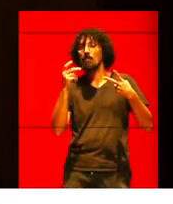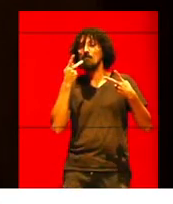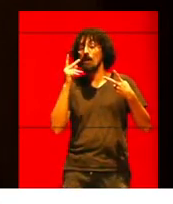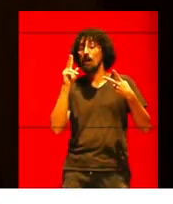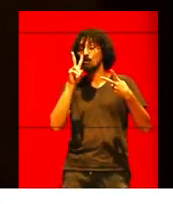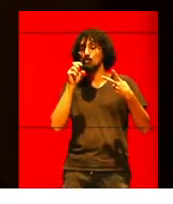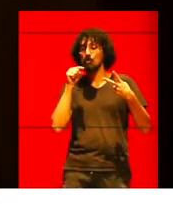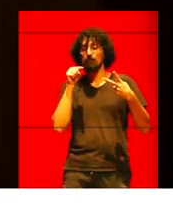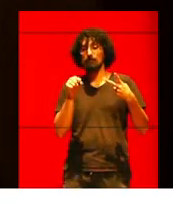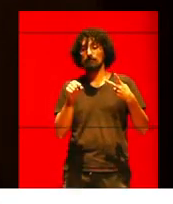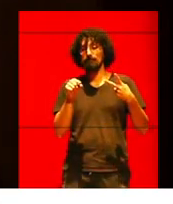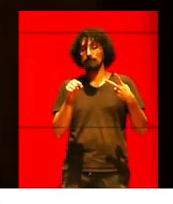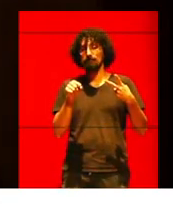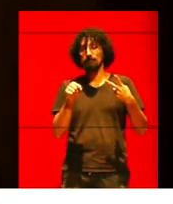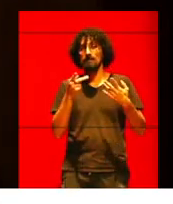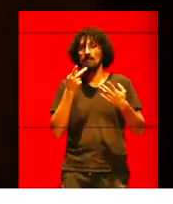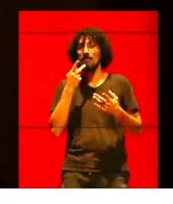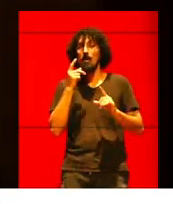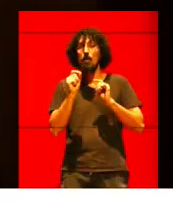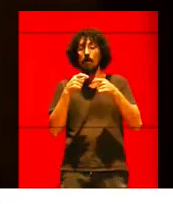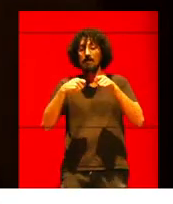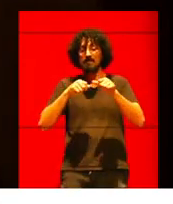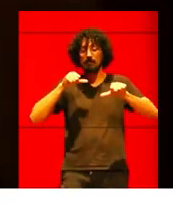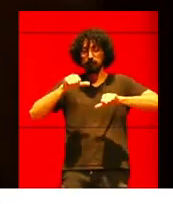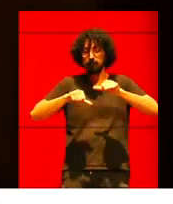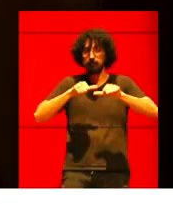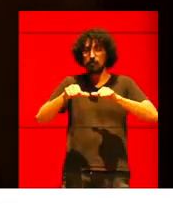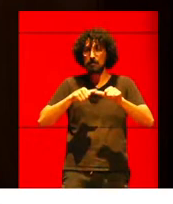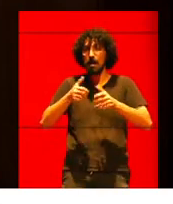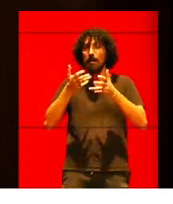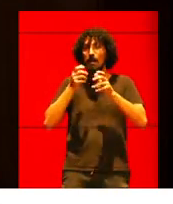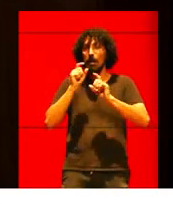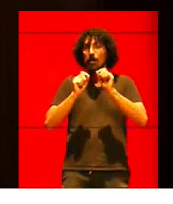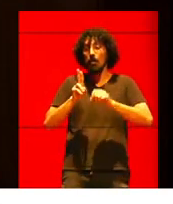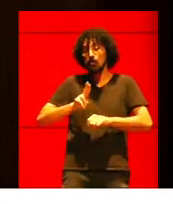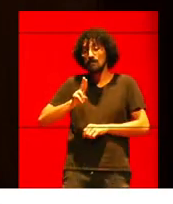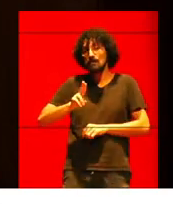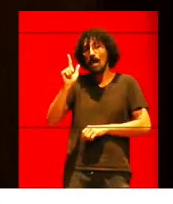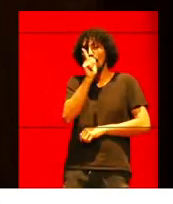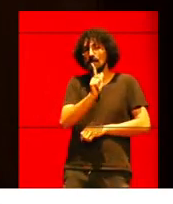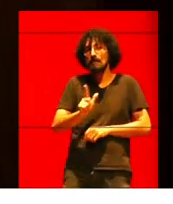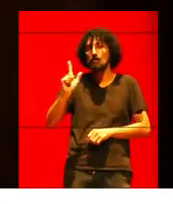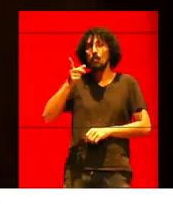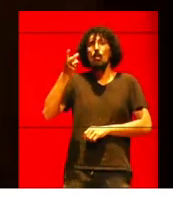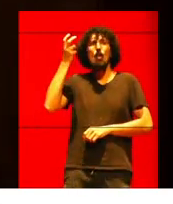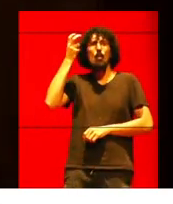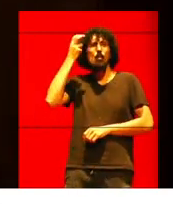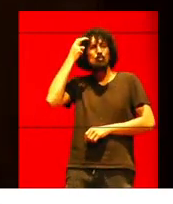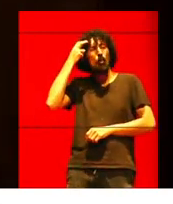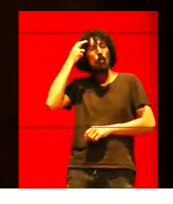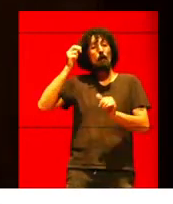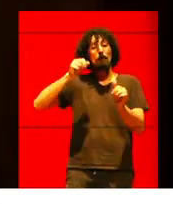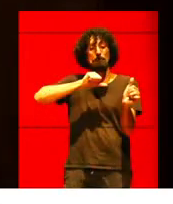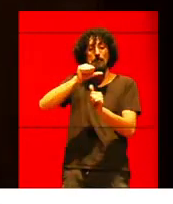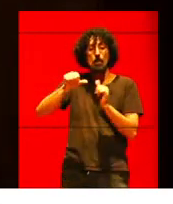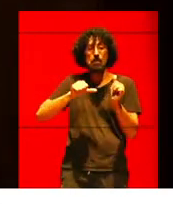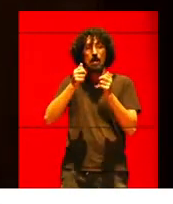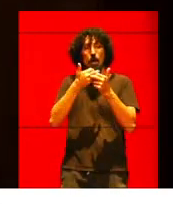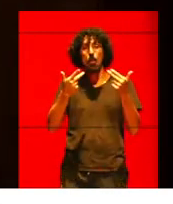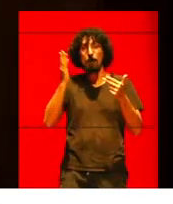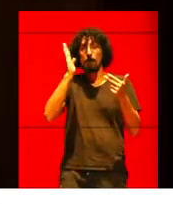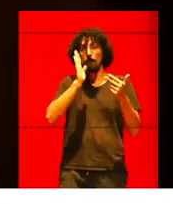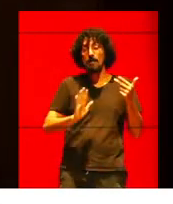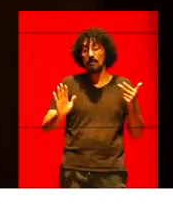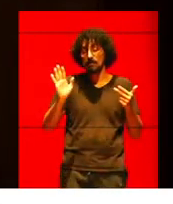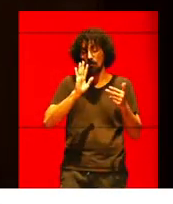são revolucionários, eles querem mudar por onde? Pela literatura. Lembra que eu falei que literatura é ficção? Você precisa pensar assim,